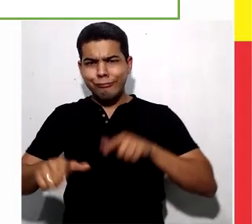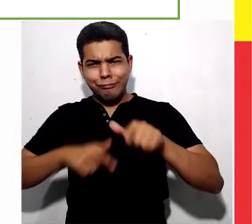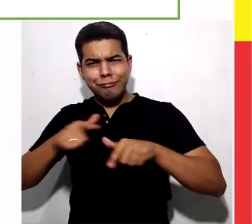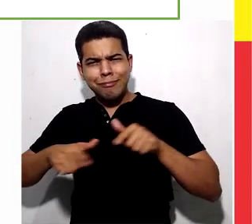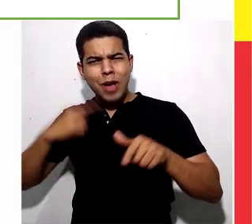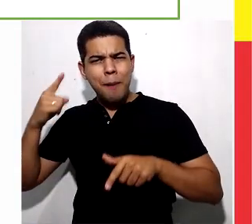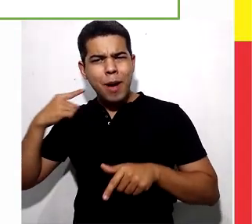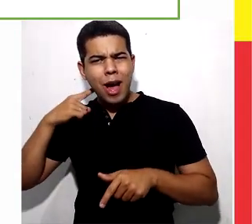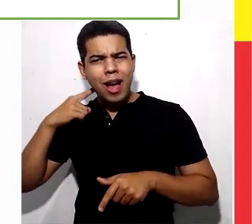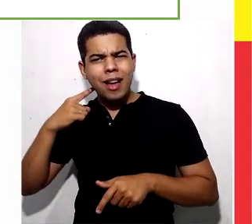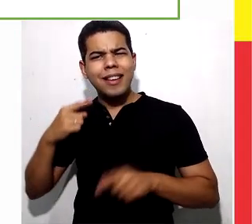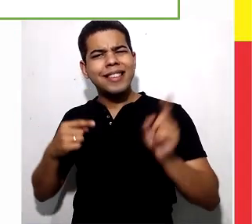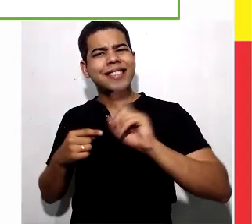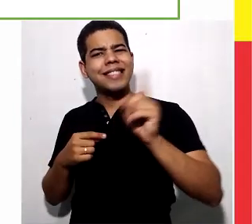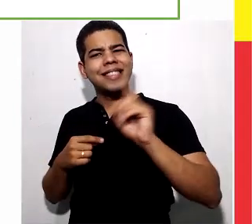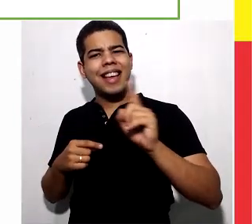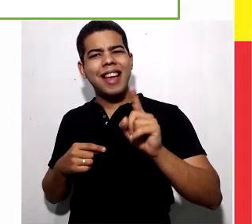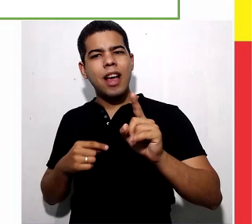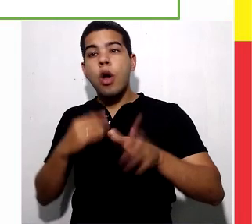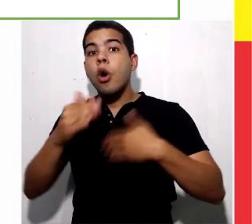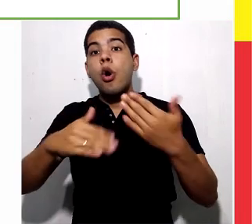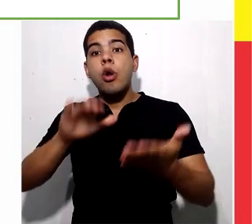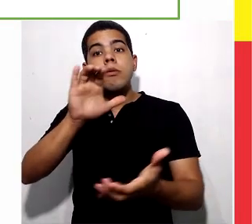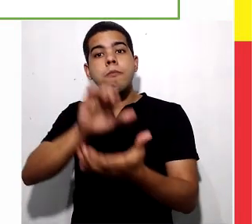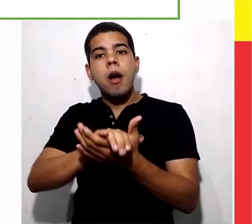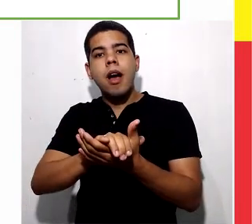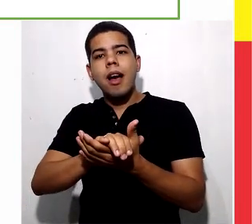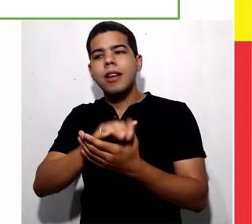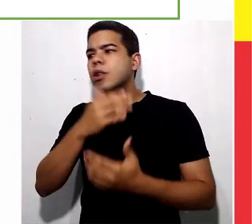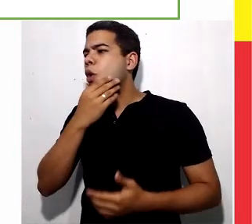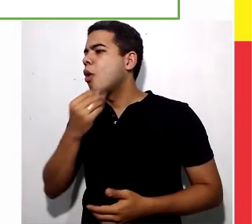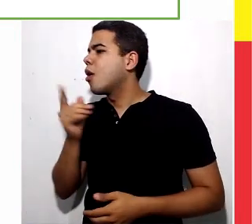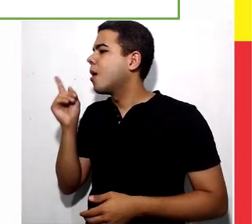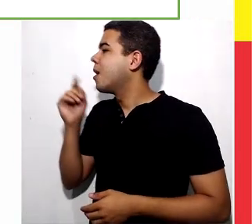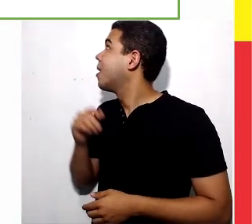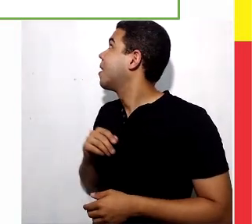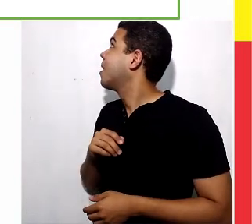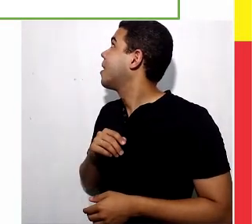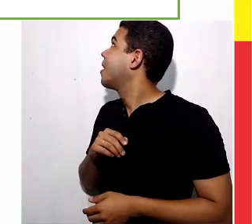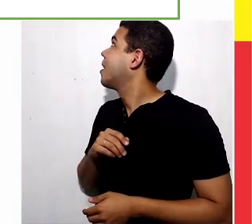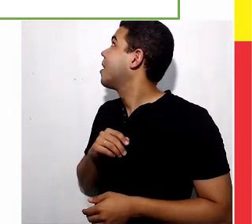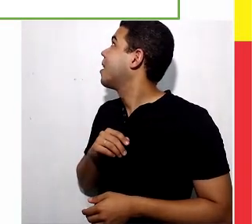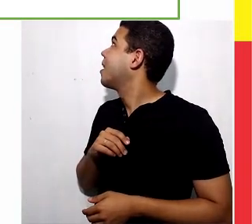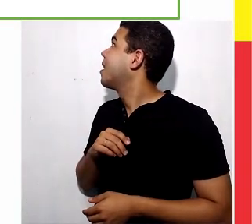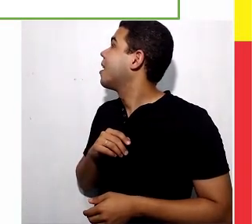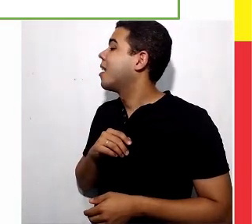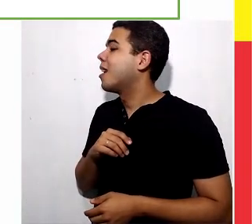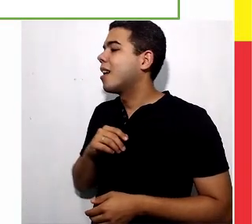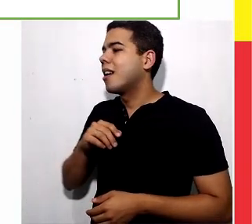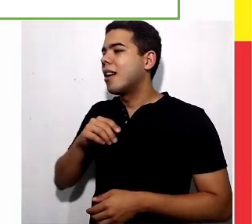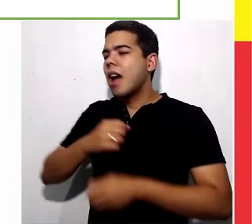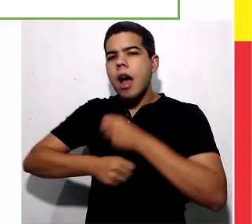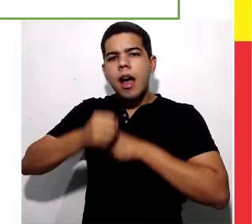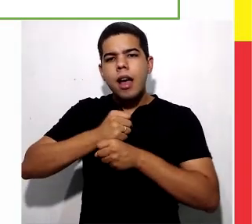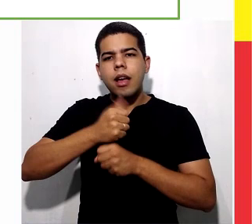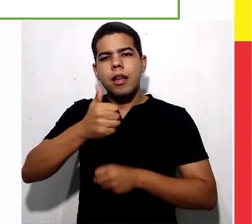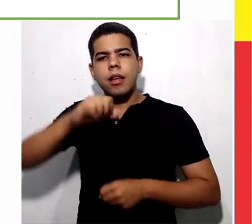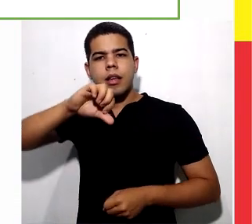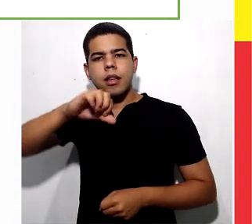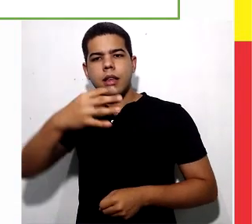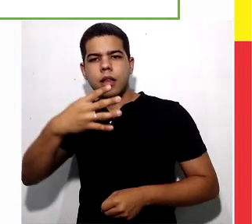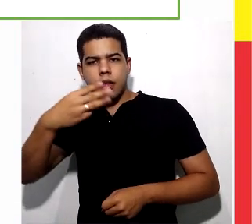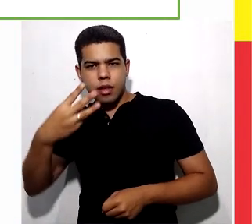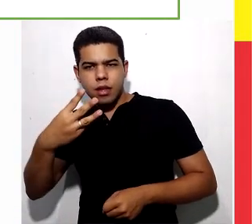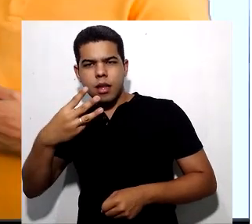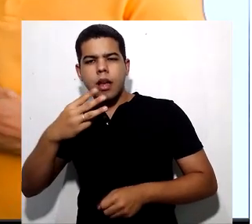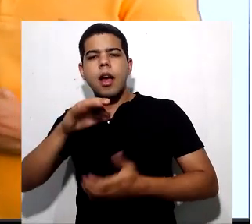temos aqui o quê? Casamento com Mauri Gurgel, né? Valente, isso foi em 1943. Em 1943, Clarice